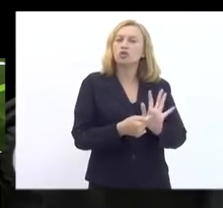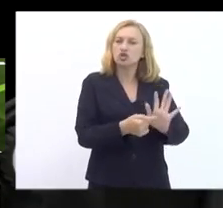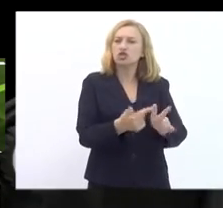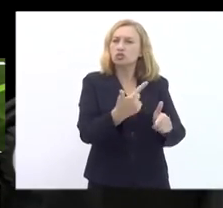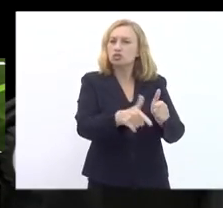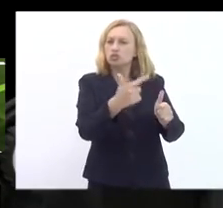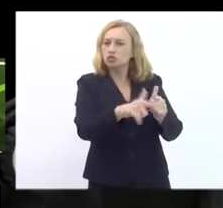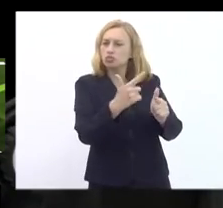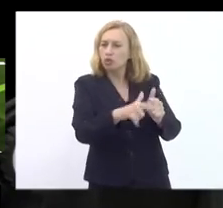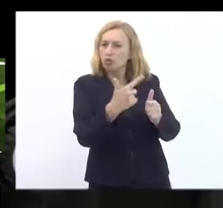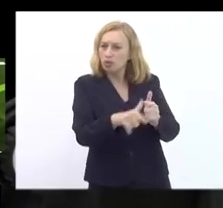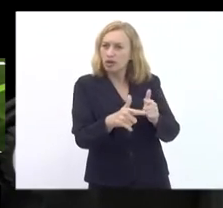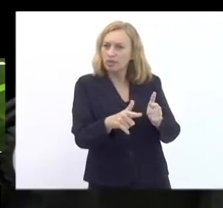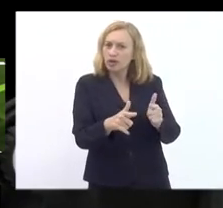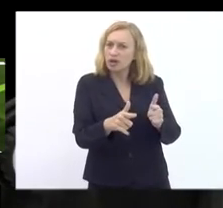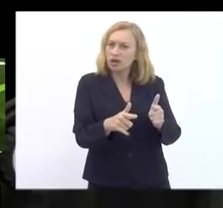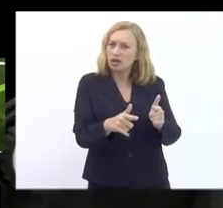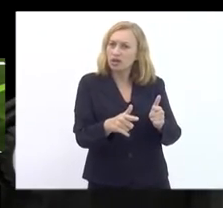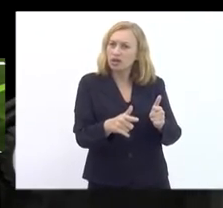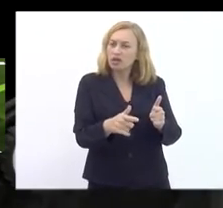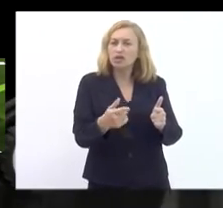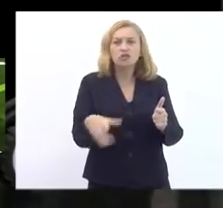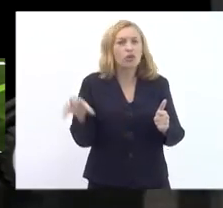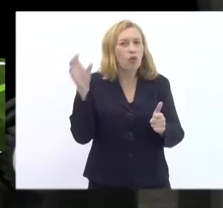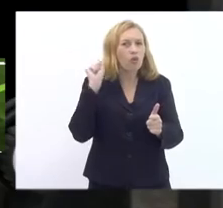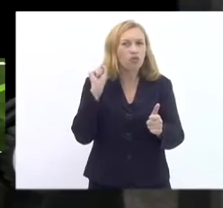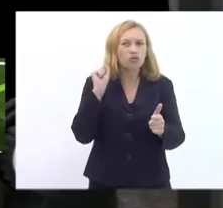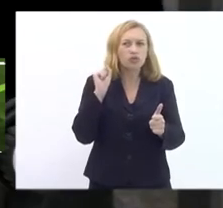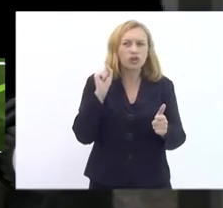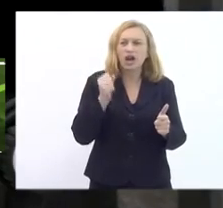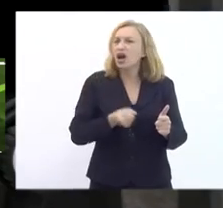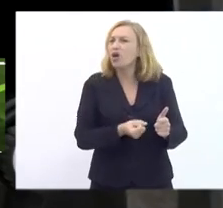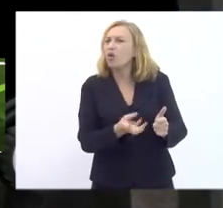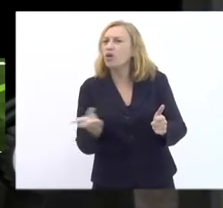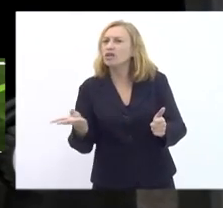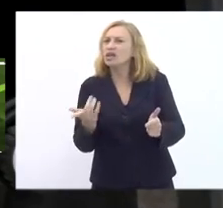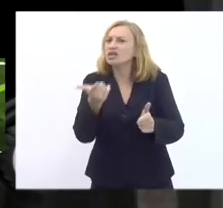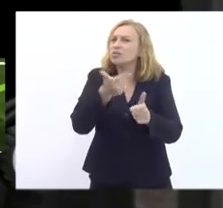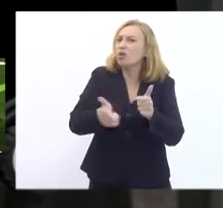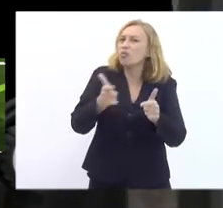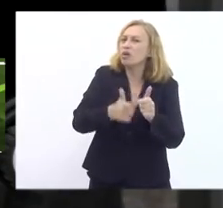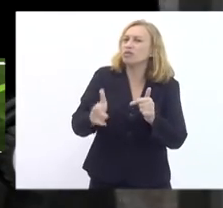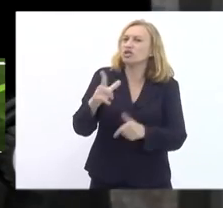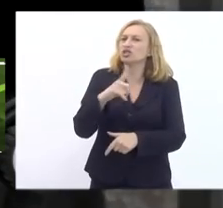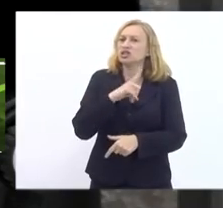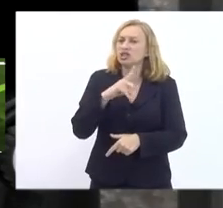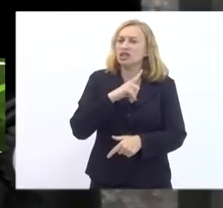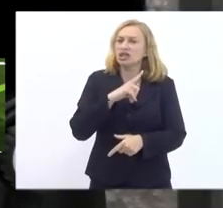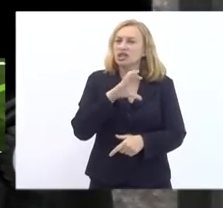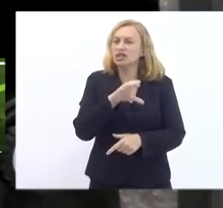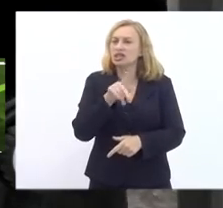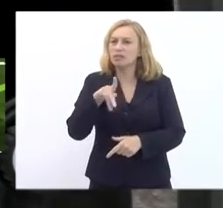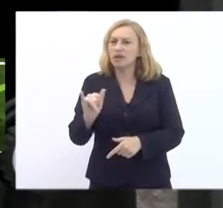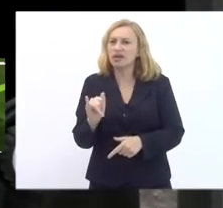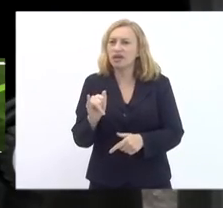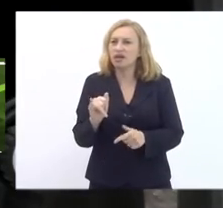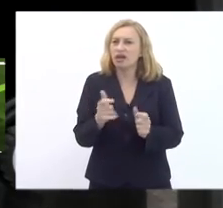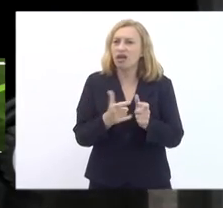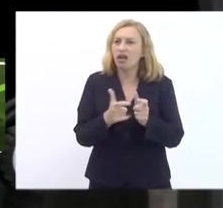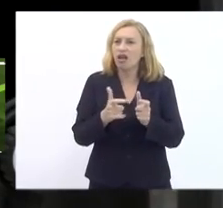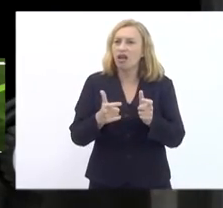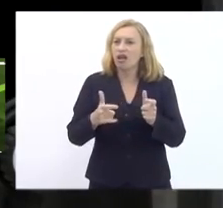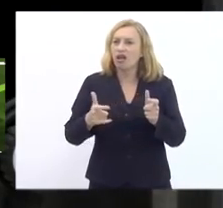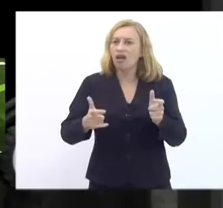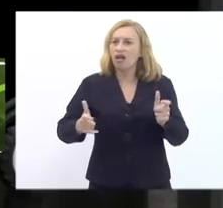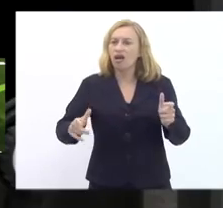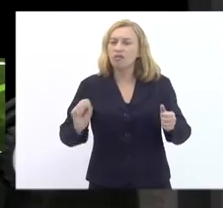problemas, a gente, se for ver a quantidade de problemas que tem, essa CPI vai mandar